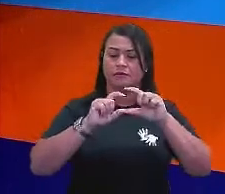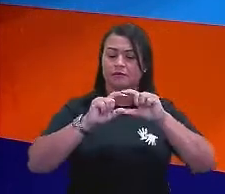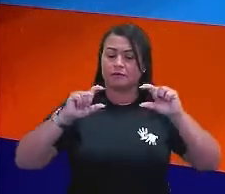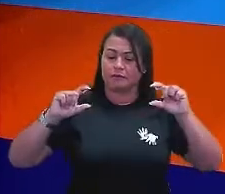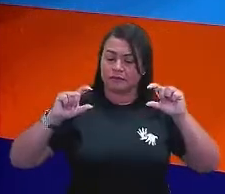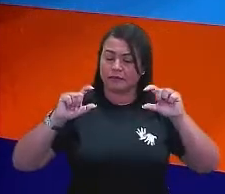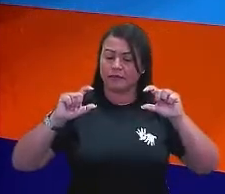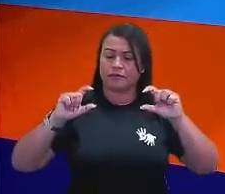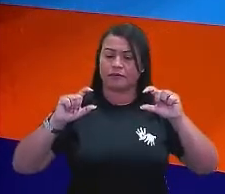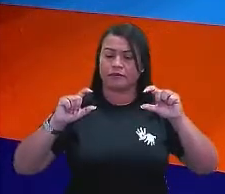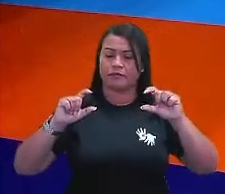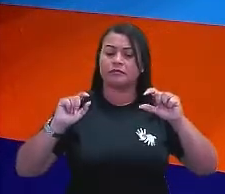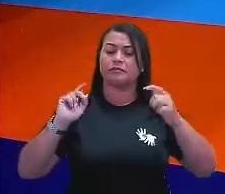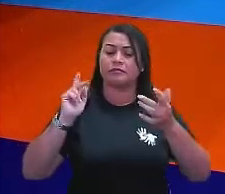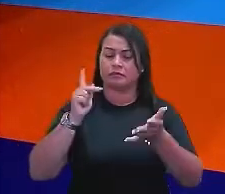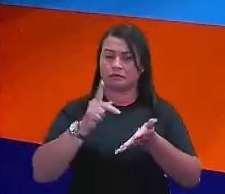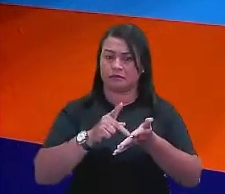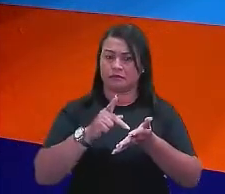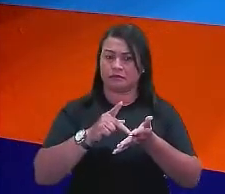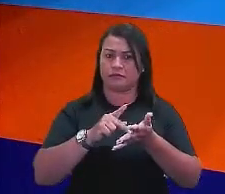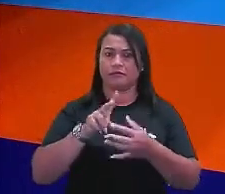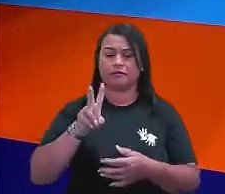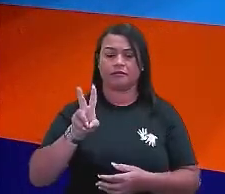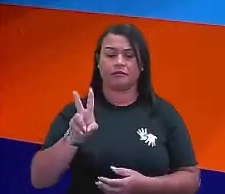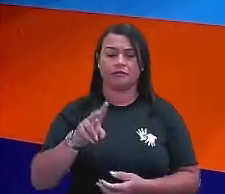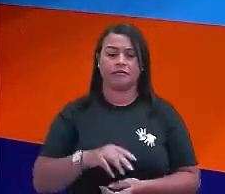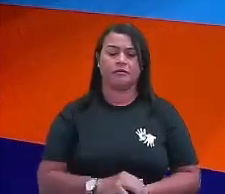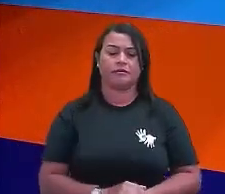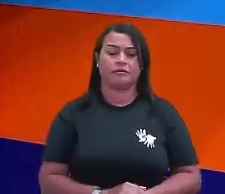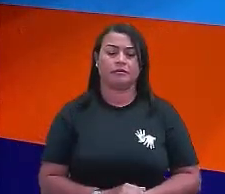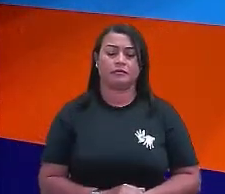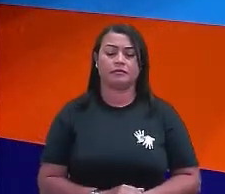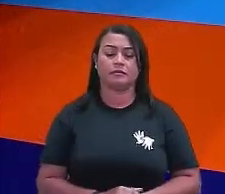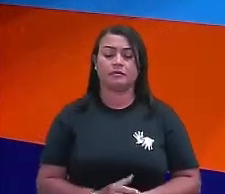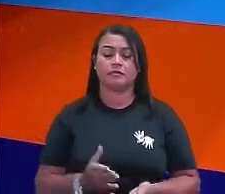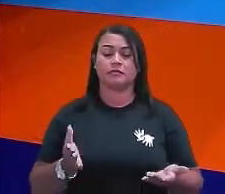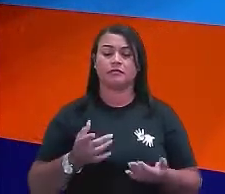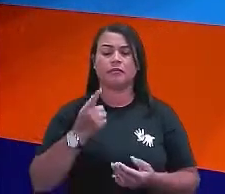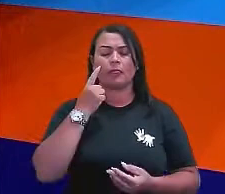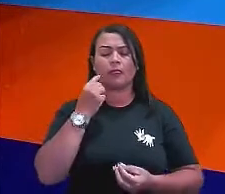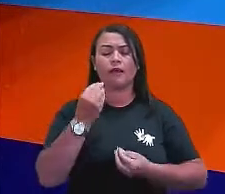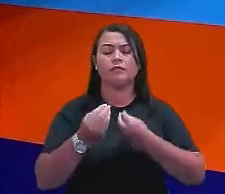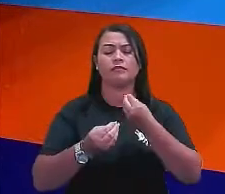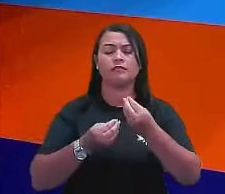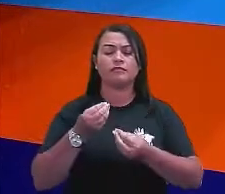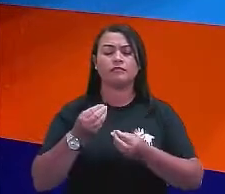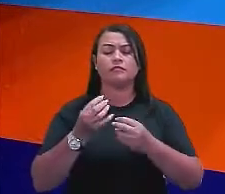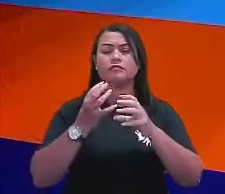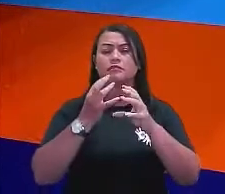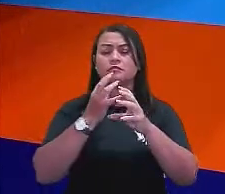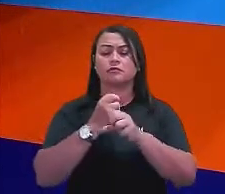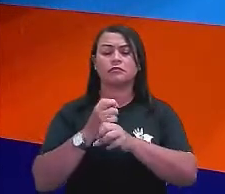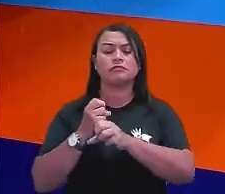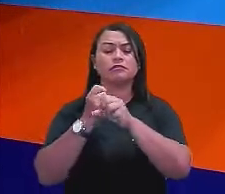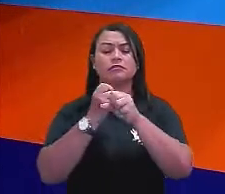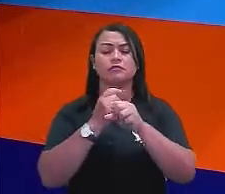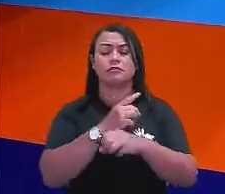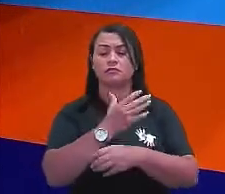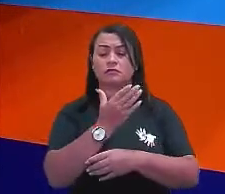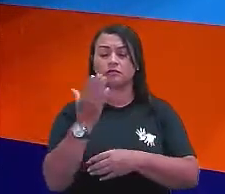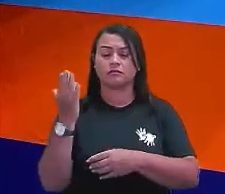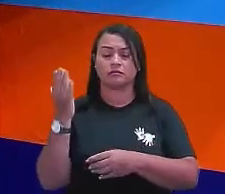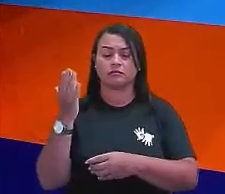ela está verdadeira, tá certo? Agora, preste atenção. Como é que você calcularia essa